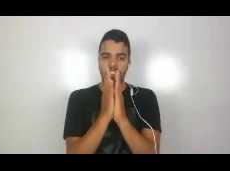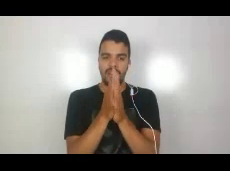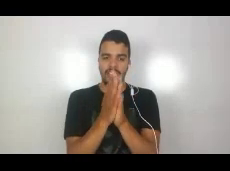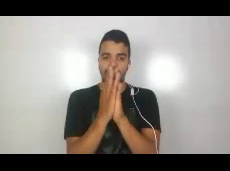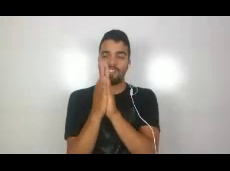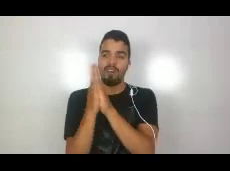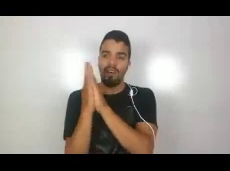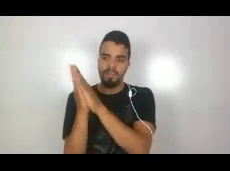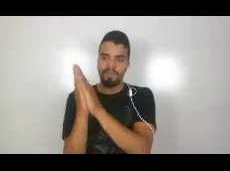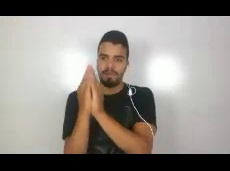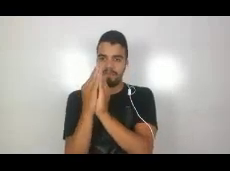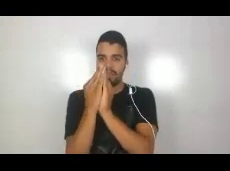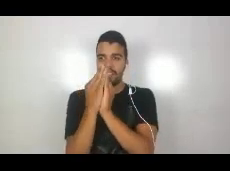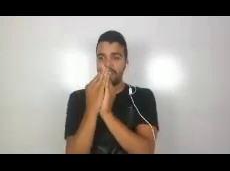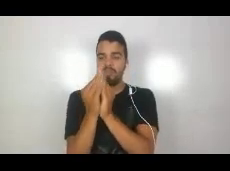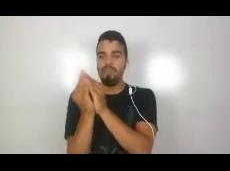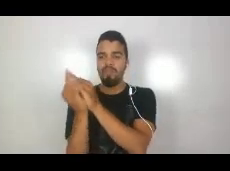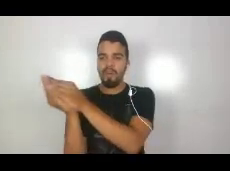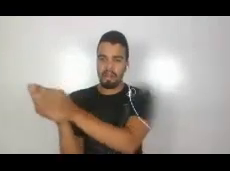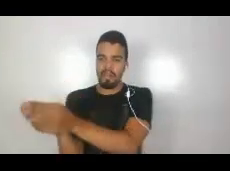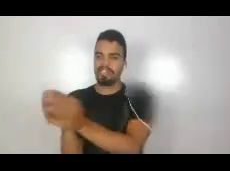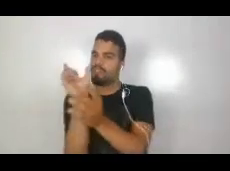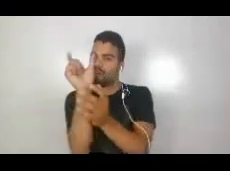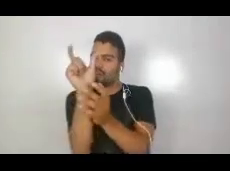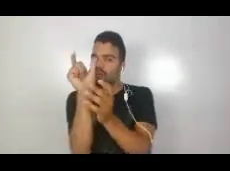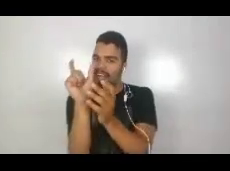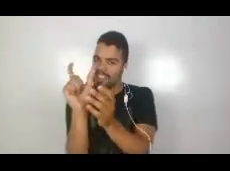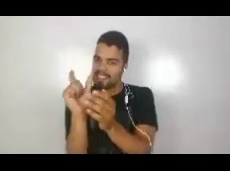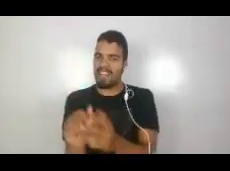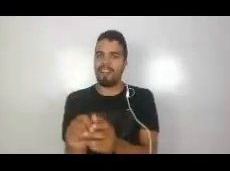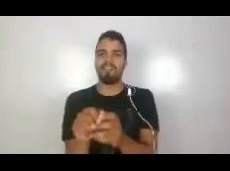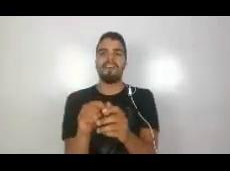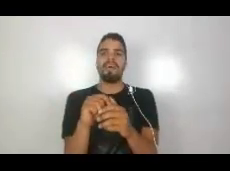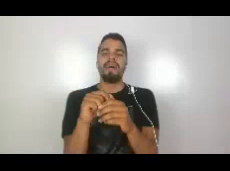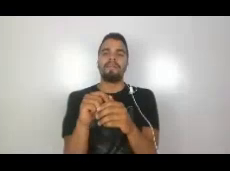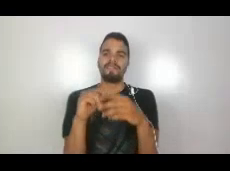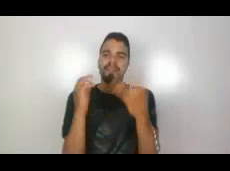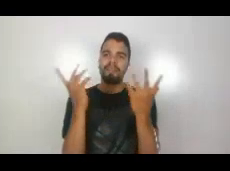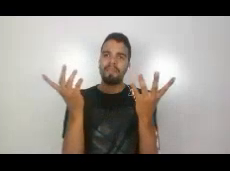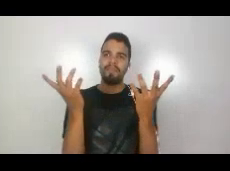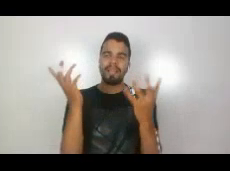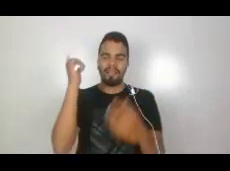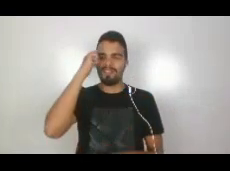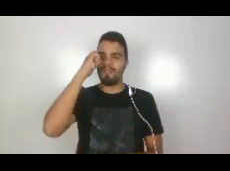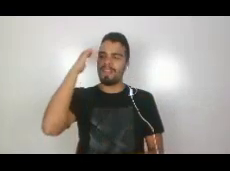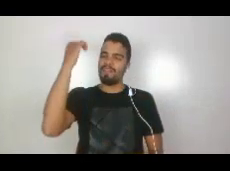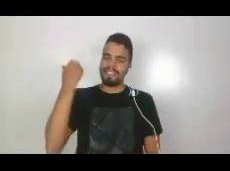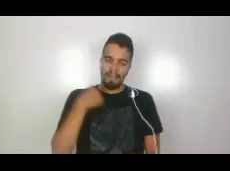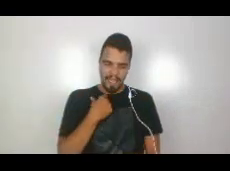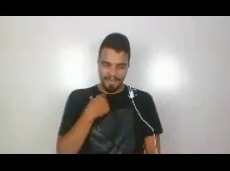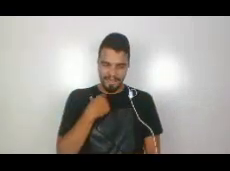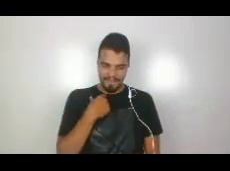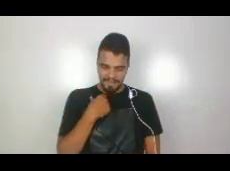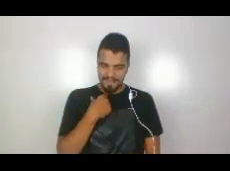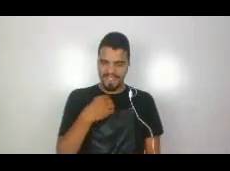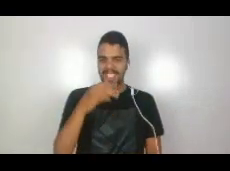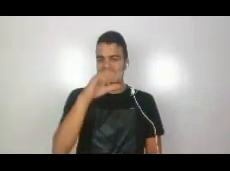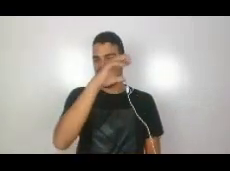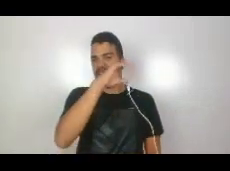é uma videoaula só com o vocabulário, só com cada sinal. Mas você pode me perguntar, mas como é que eu vou